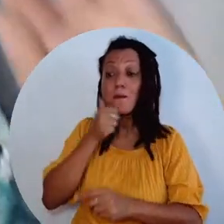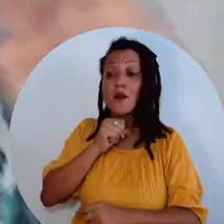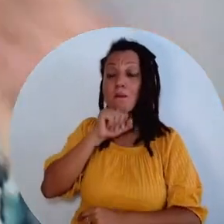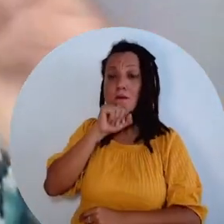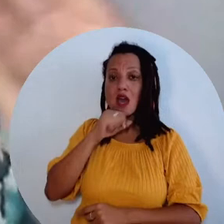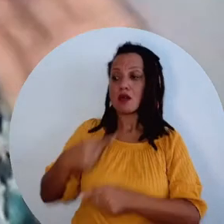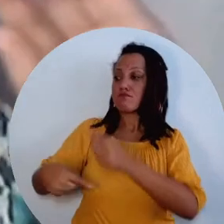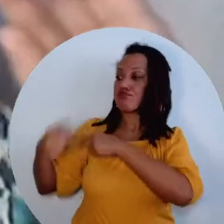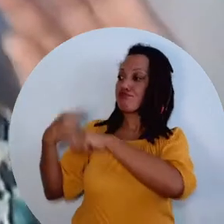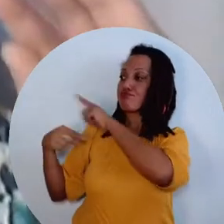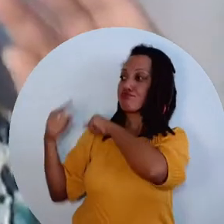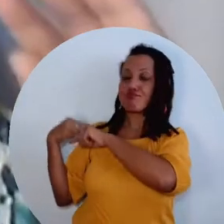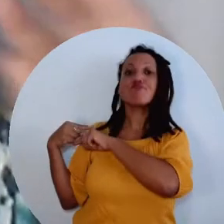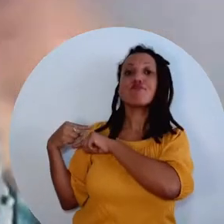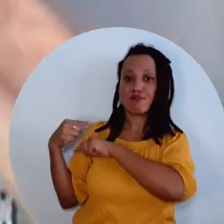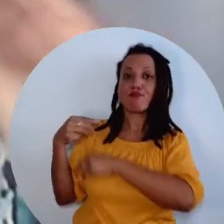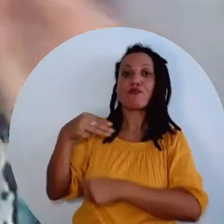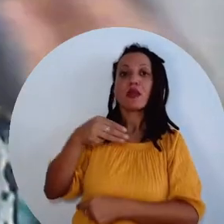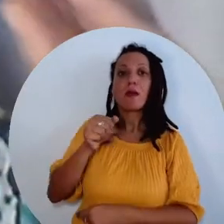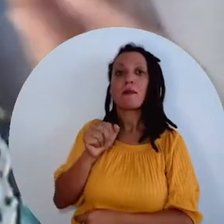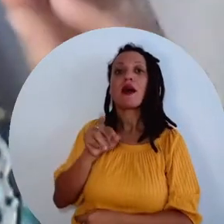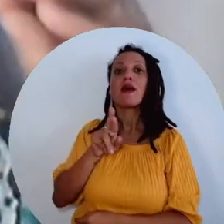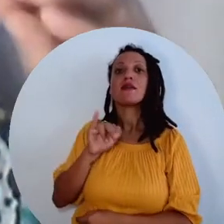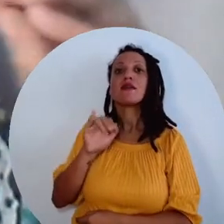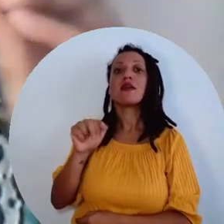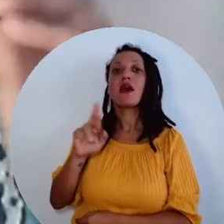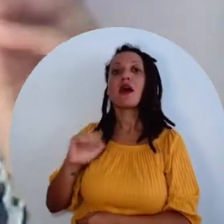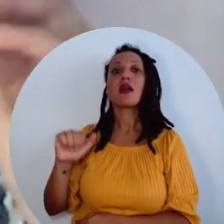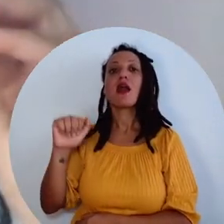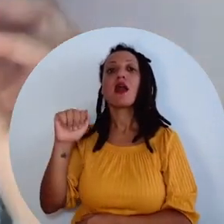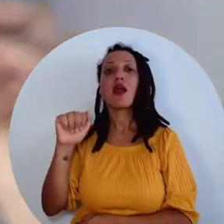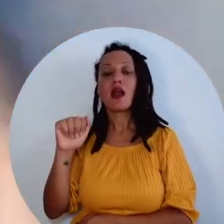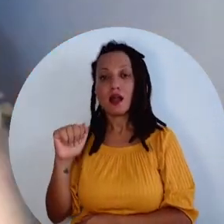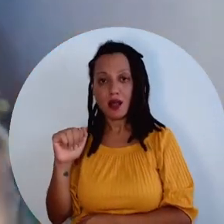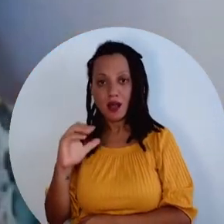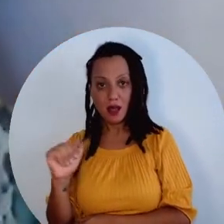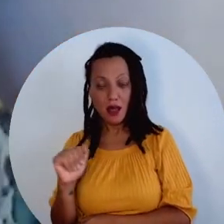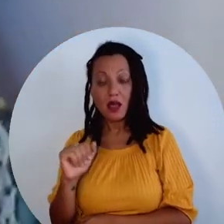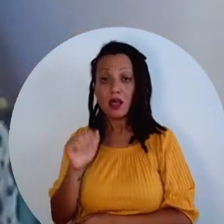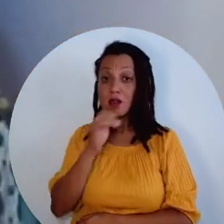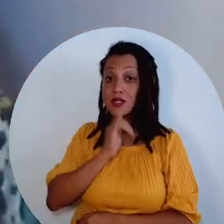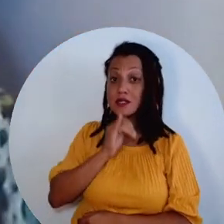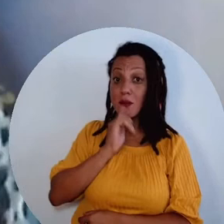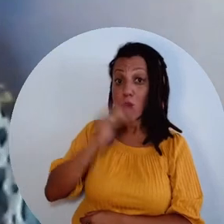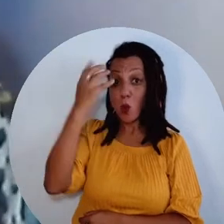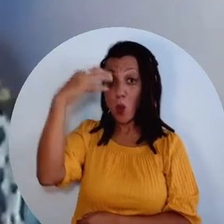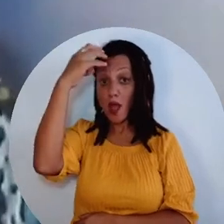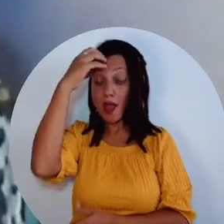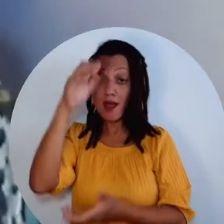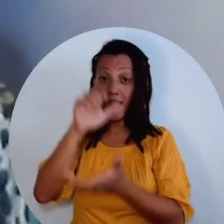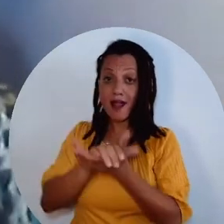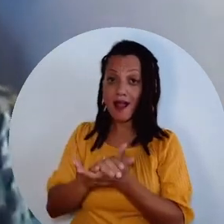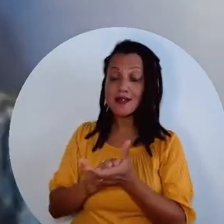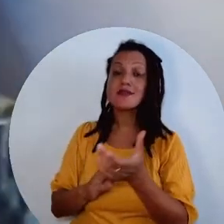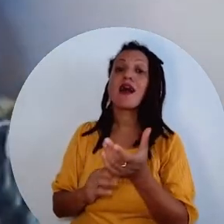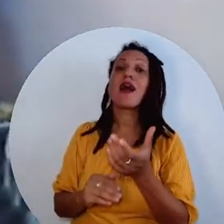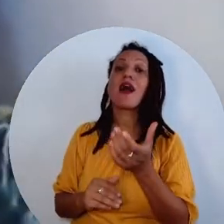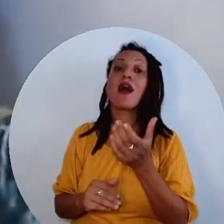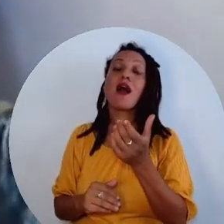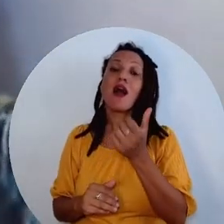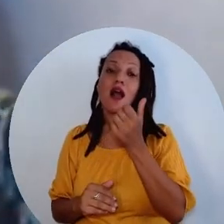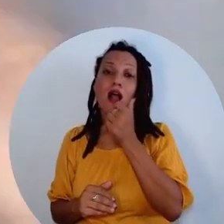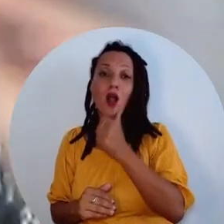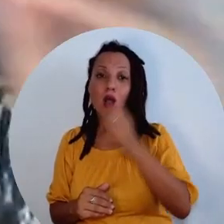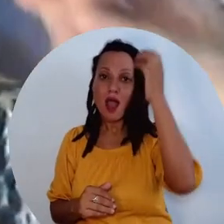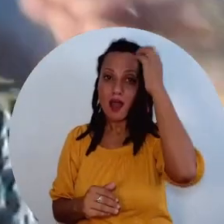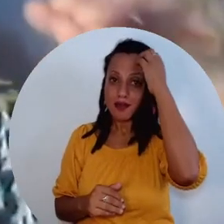né, porque a sociedade é matrilinear. Então, quando esse rei casa com uma rainha, a rainha não vem